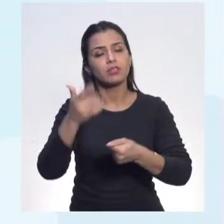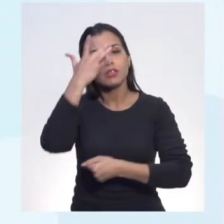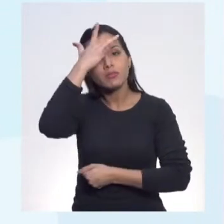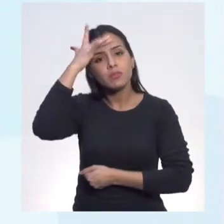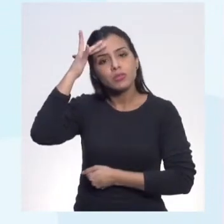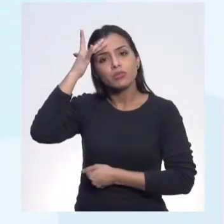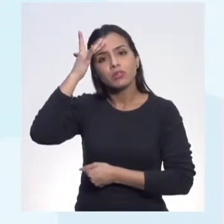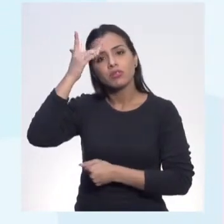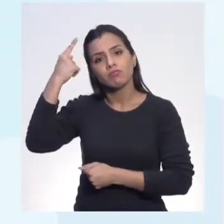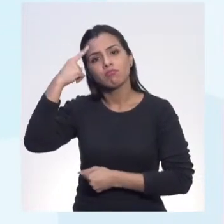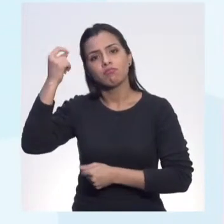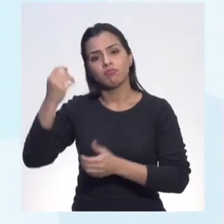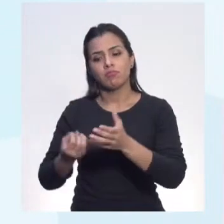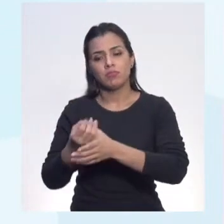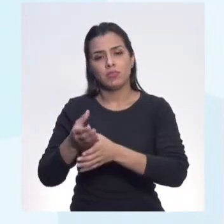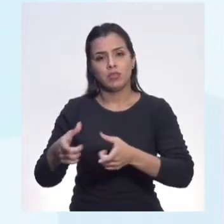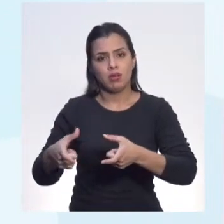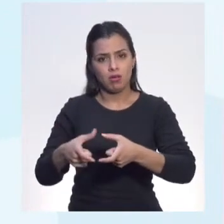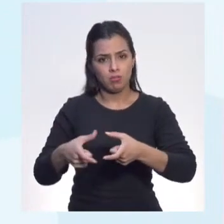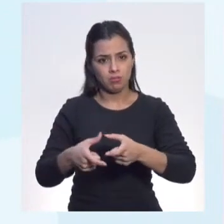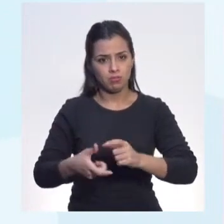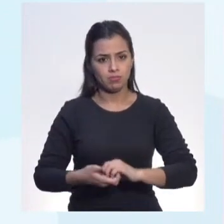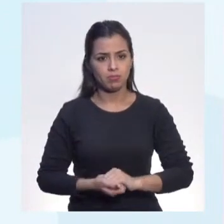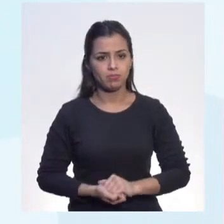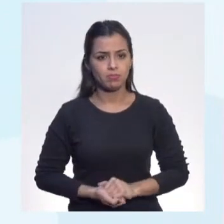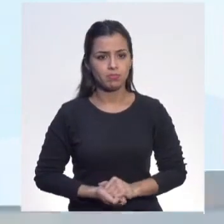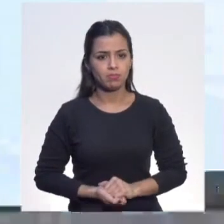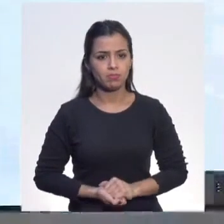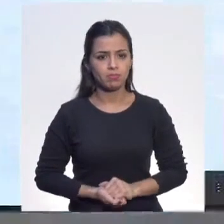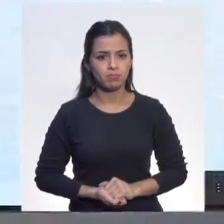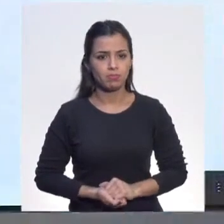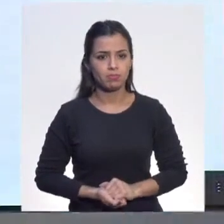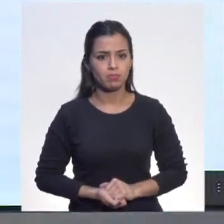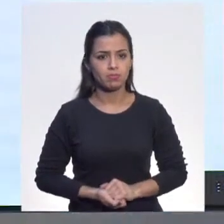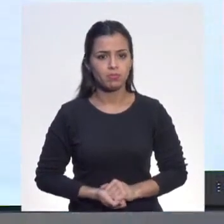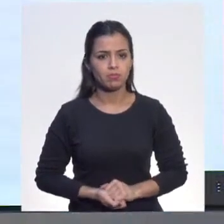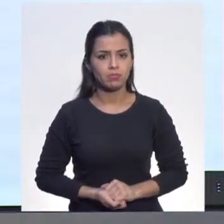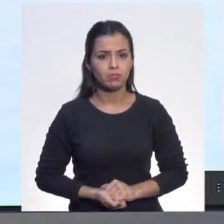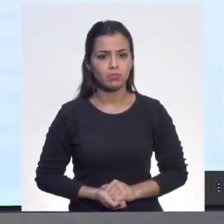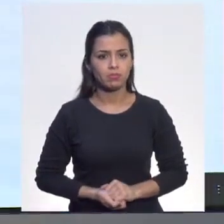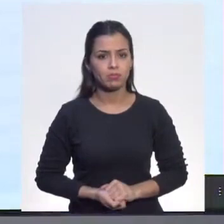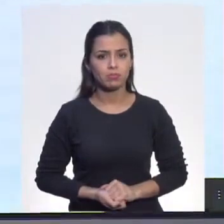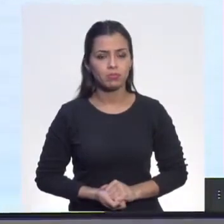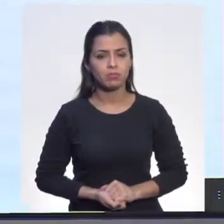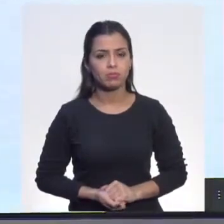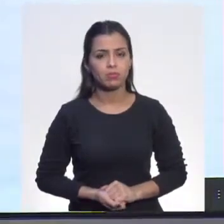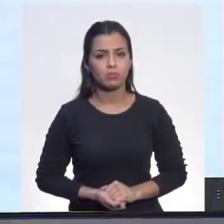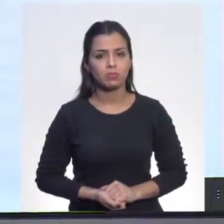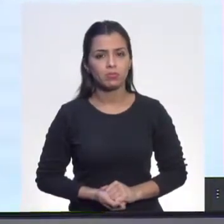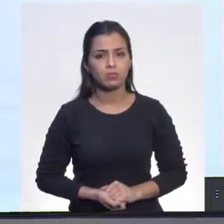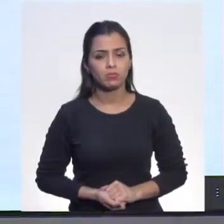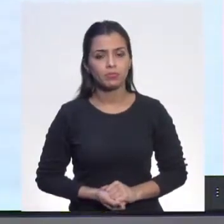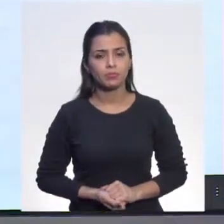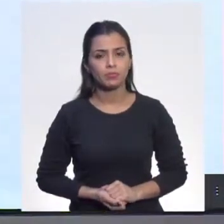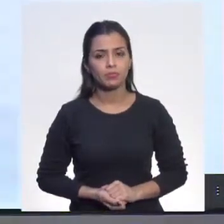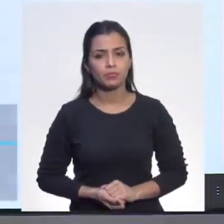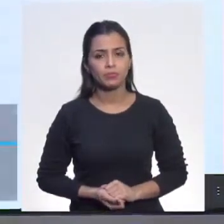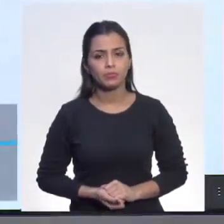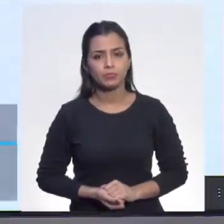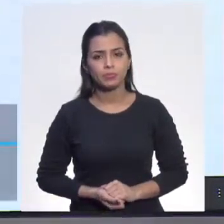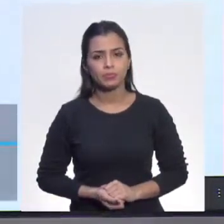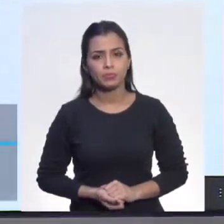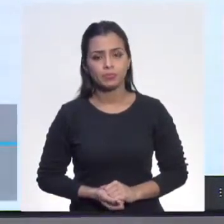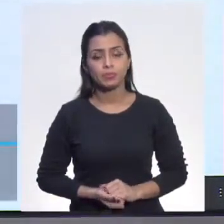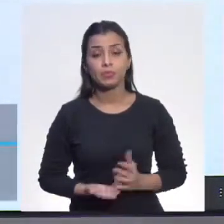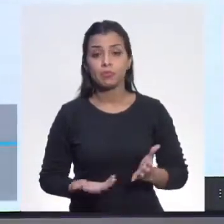de um álbum musical. Certo? Então, quais profissões aí, né, além,